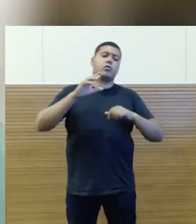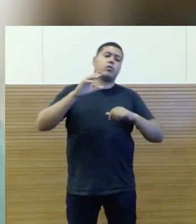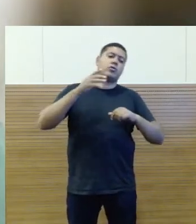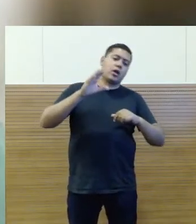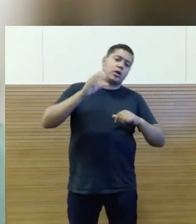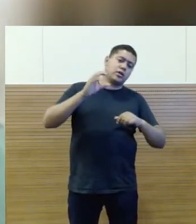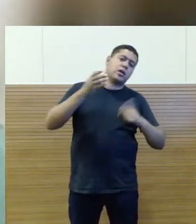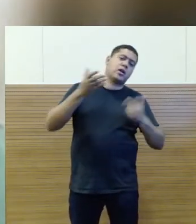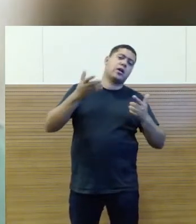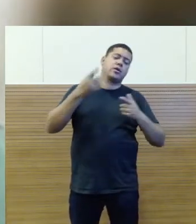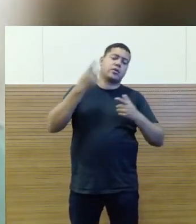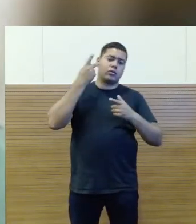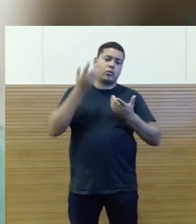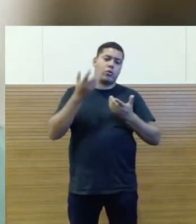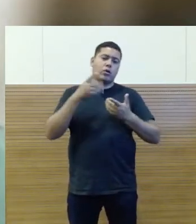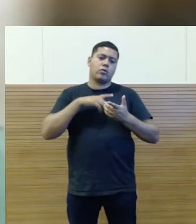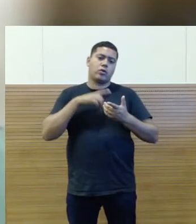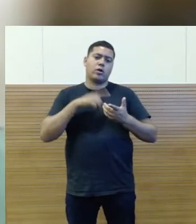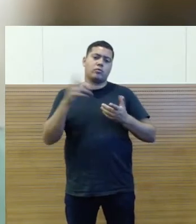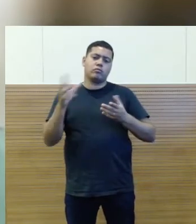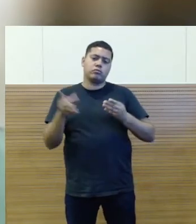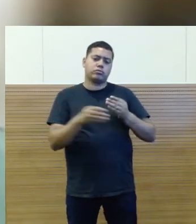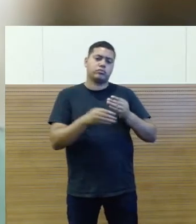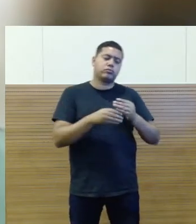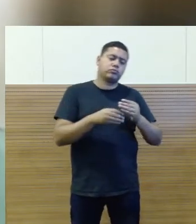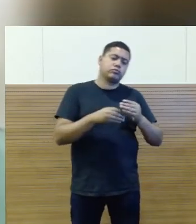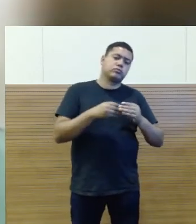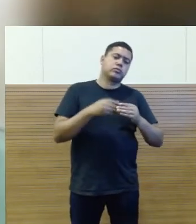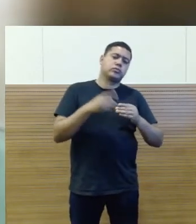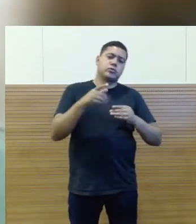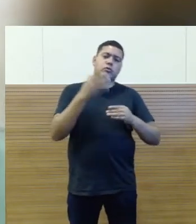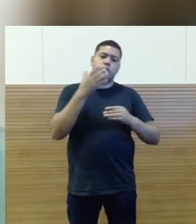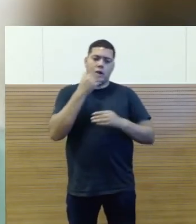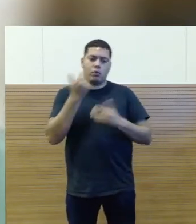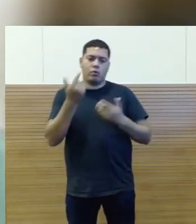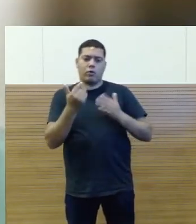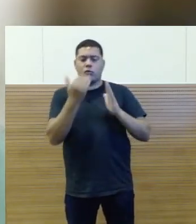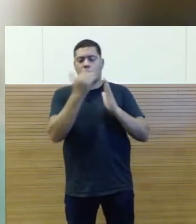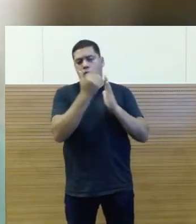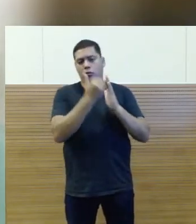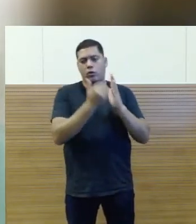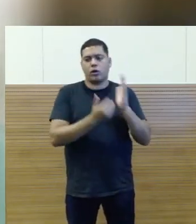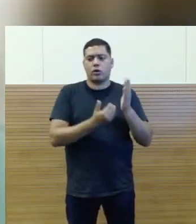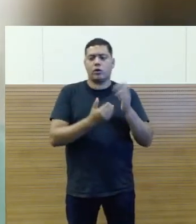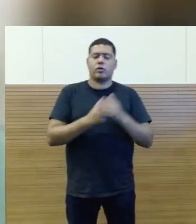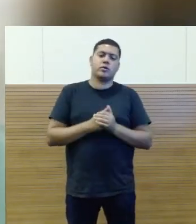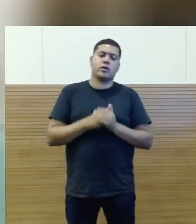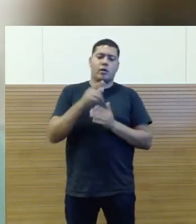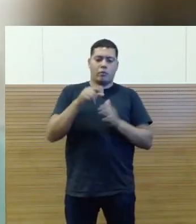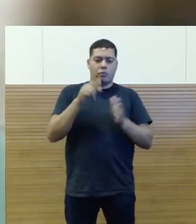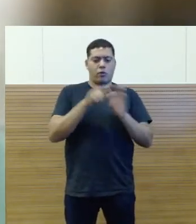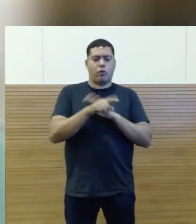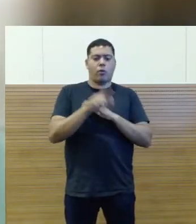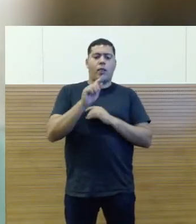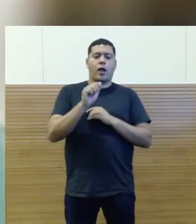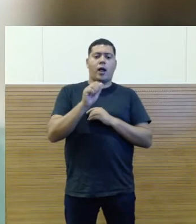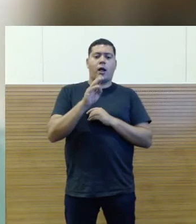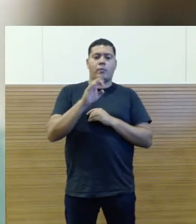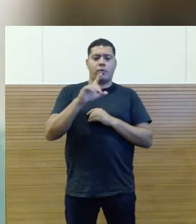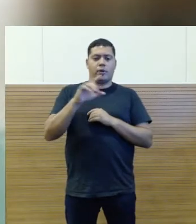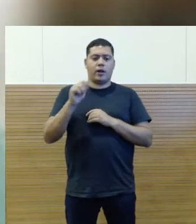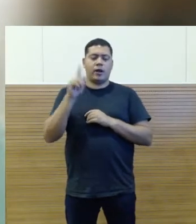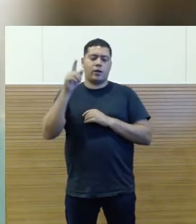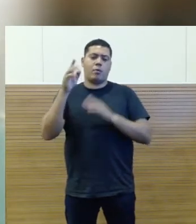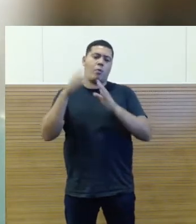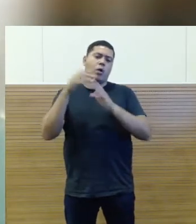científica quando se busca incorporar o processamento de alimentos nos guias. Essa foi a pergunta da Gabriela, da